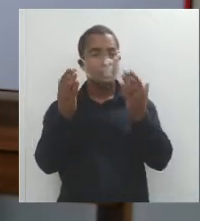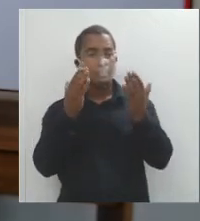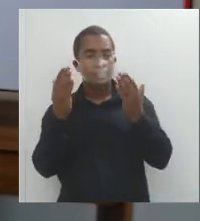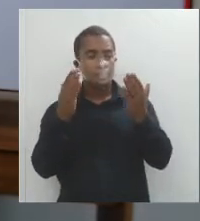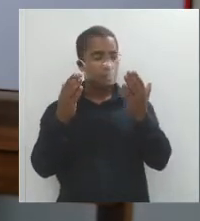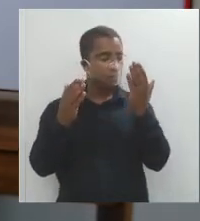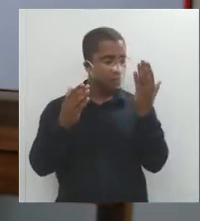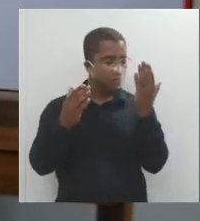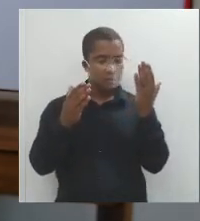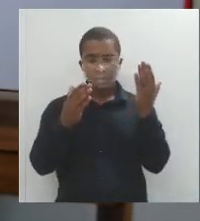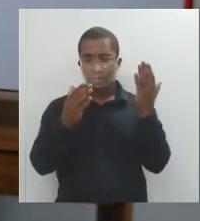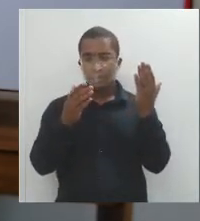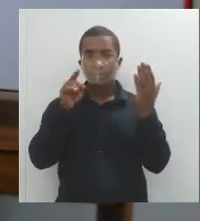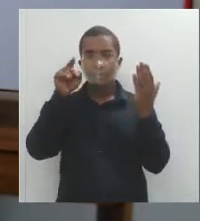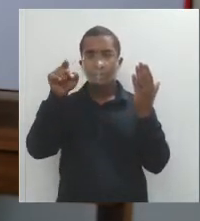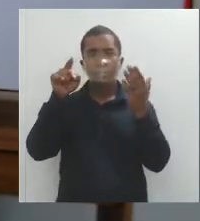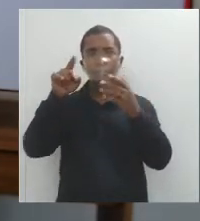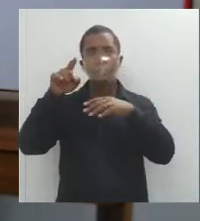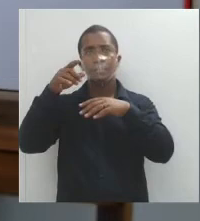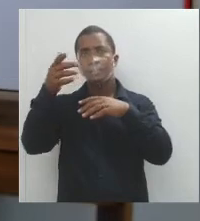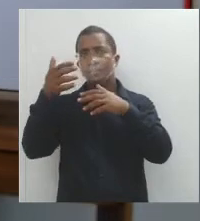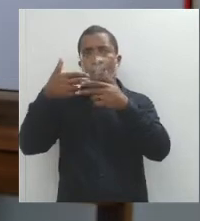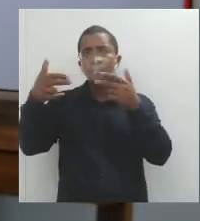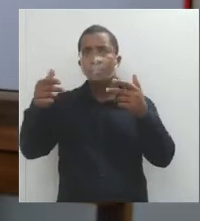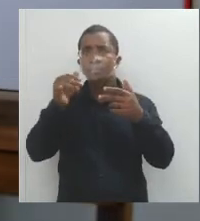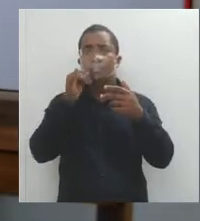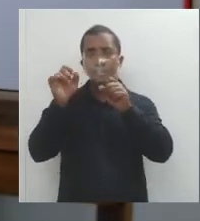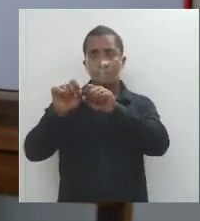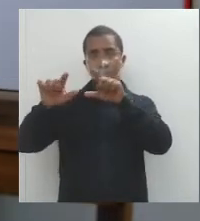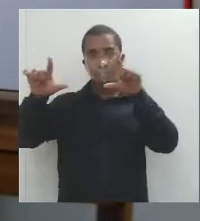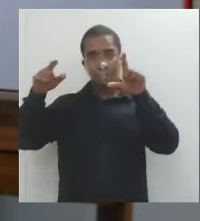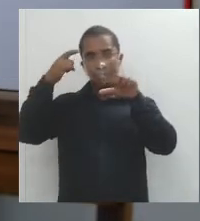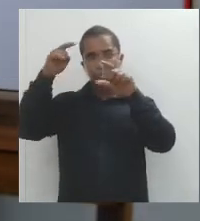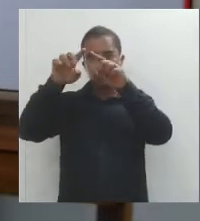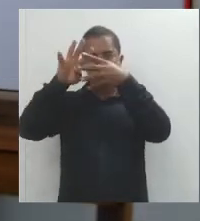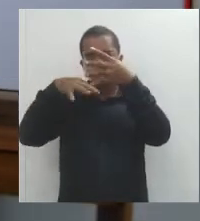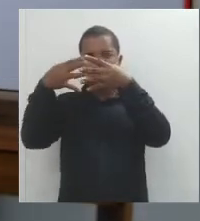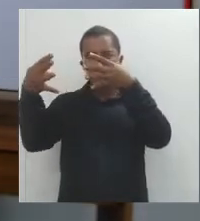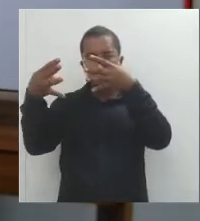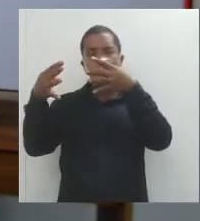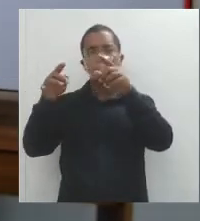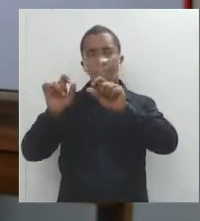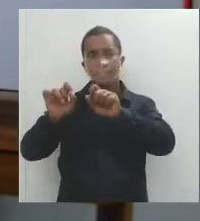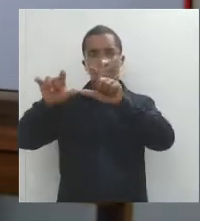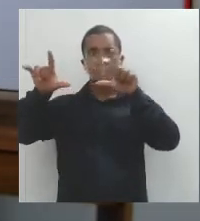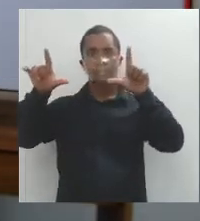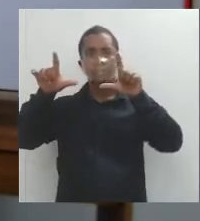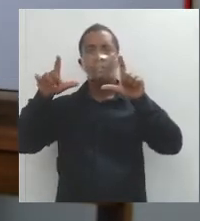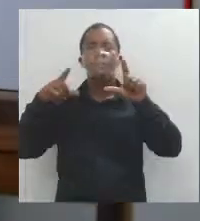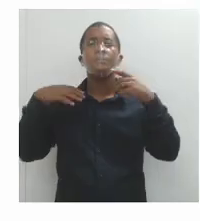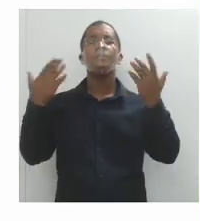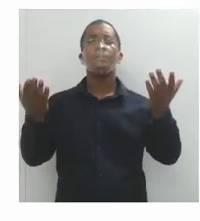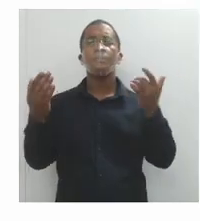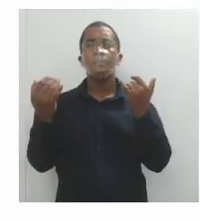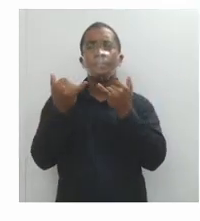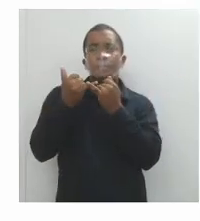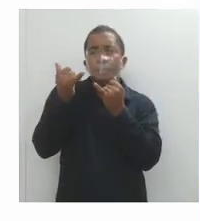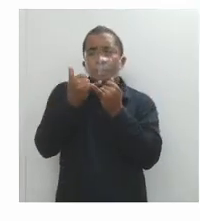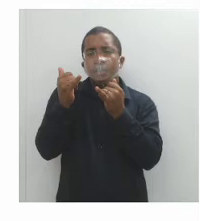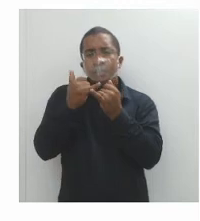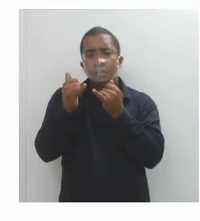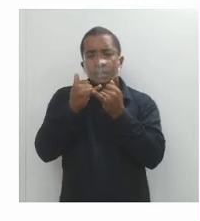do poraquê com a potência de algum eletrodoméstico desse. Eu estou ampliando aqui o eletrodoméstico, ó. Tem esses aparelhos. Qual é o aparelho que tem